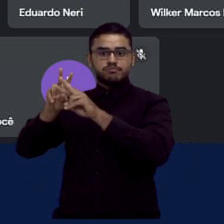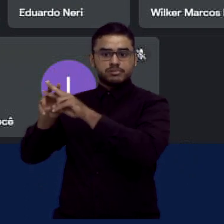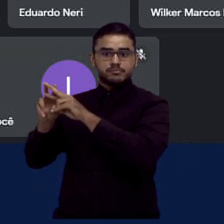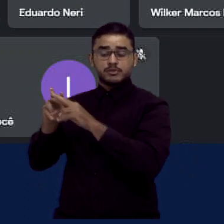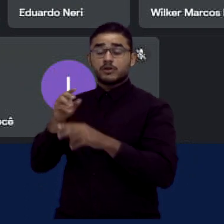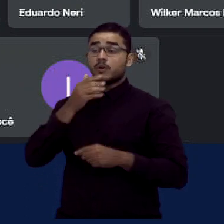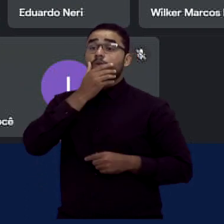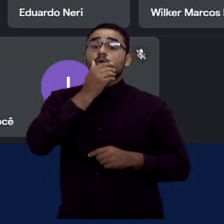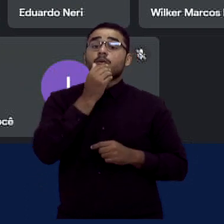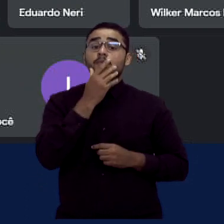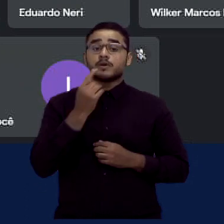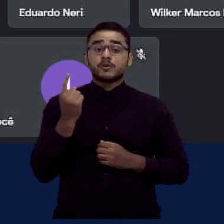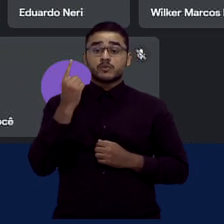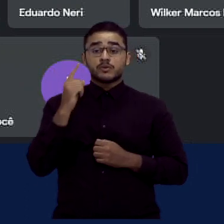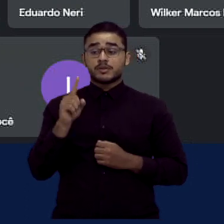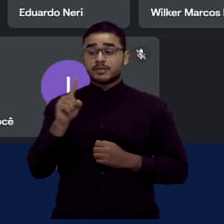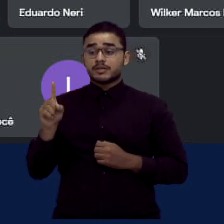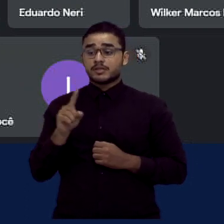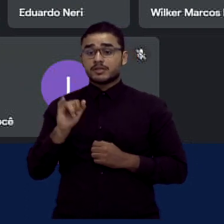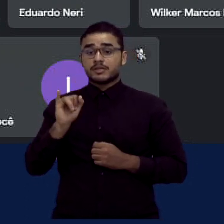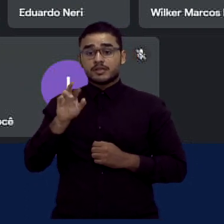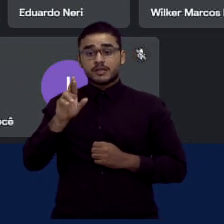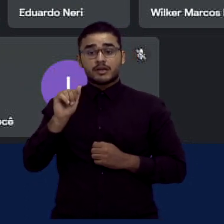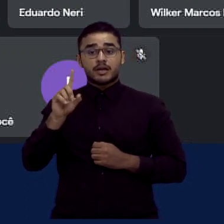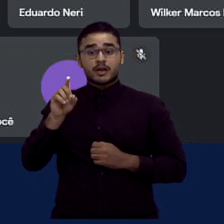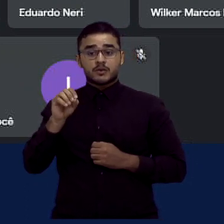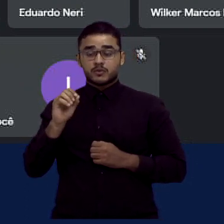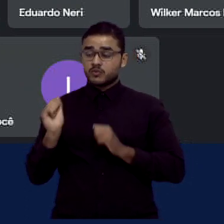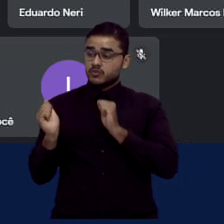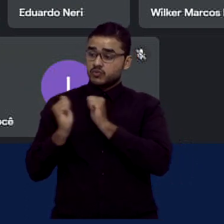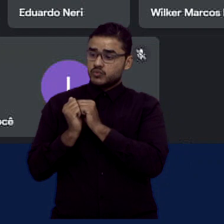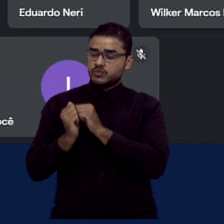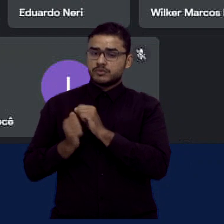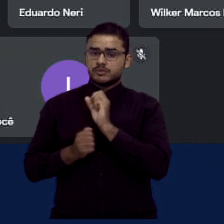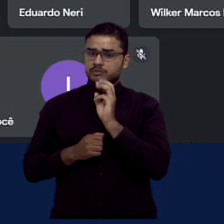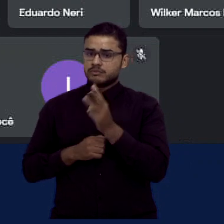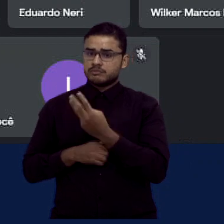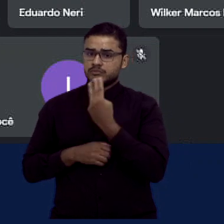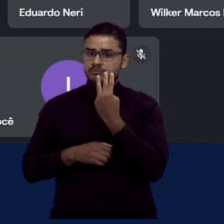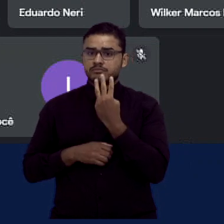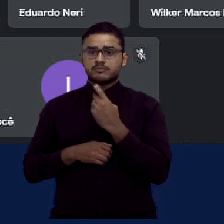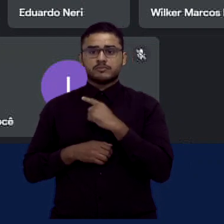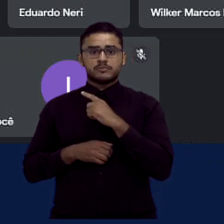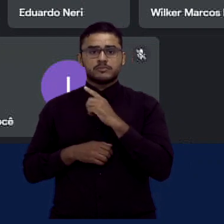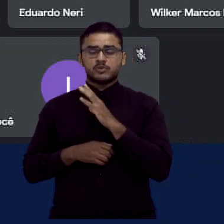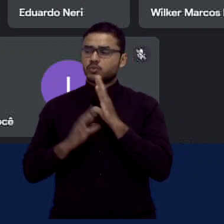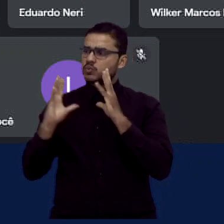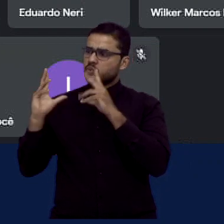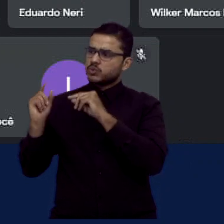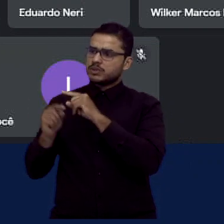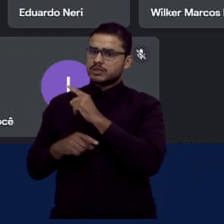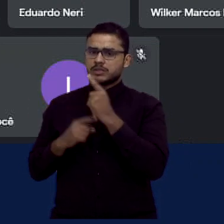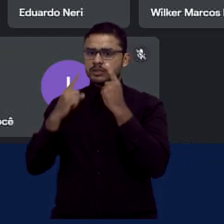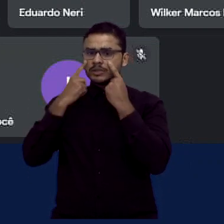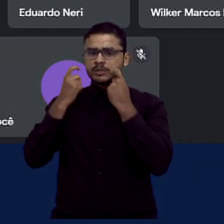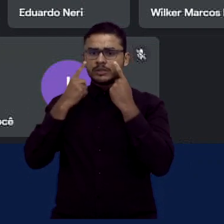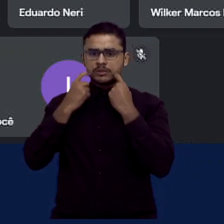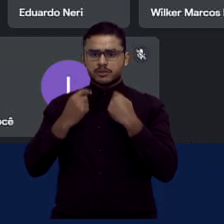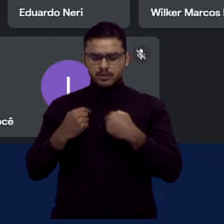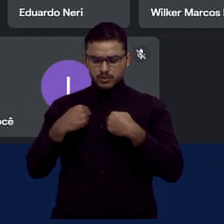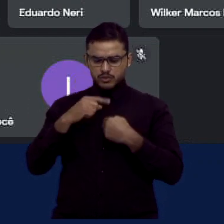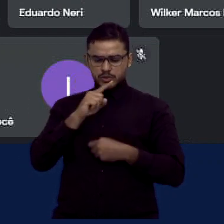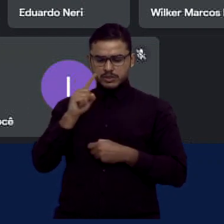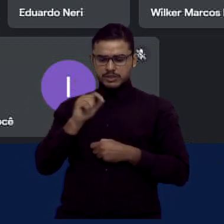Ziraldo estava com outro colega lá, e o colega dele lá se debulhando de lá, mas o Ziraldo na dele. Eu não fiz nada,